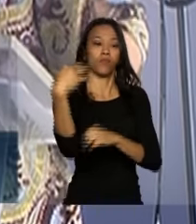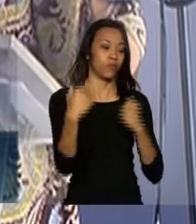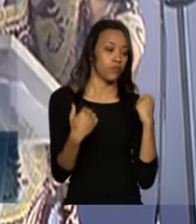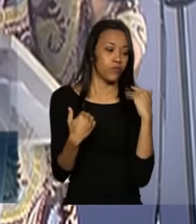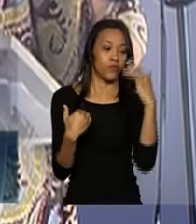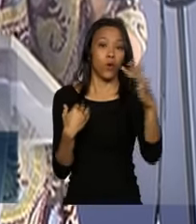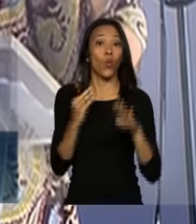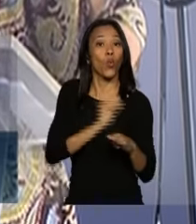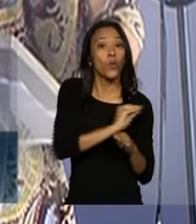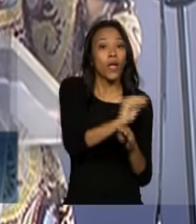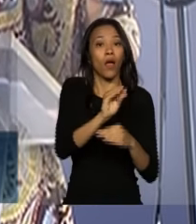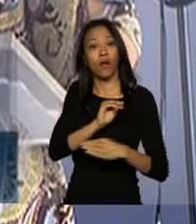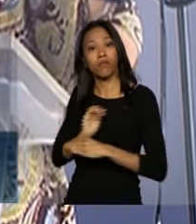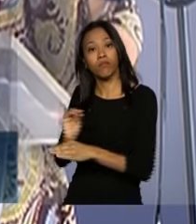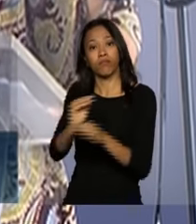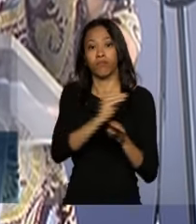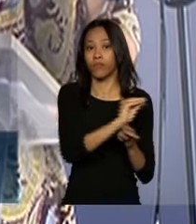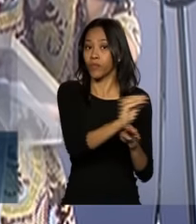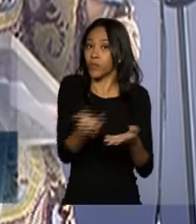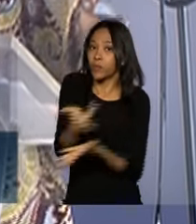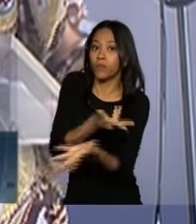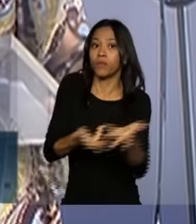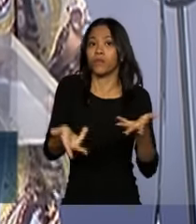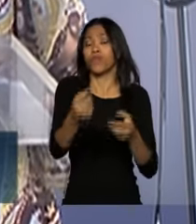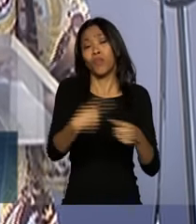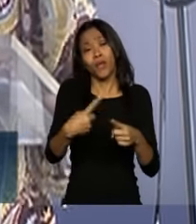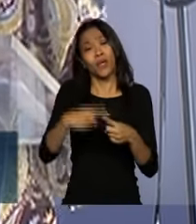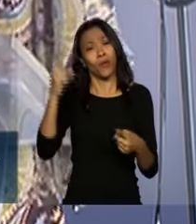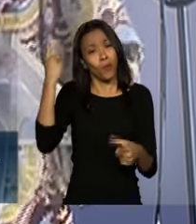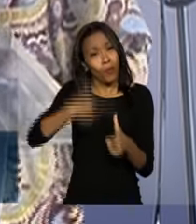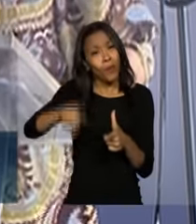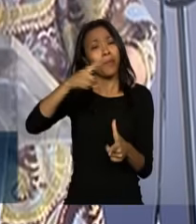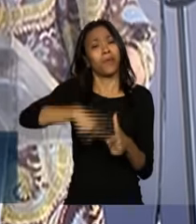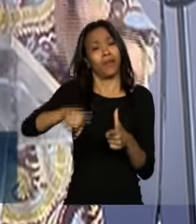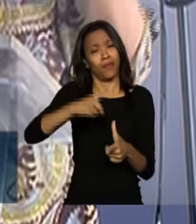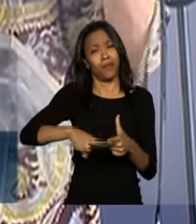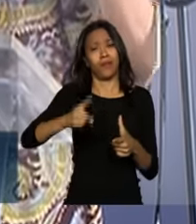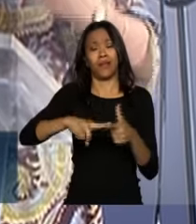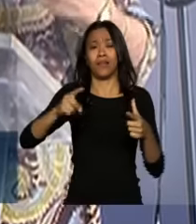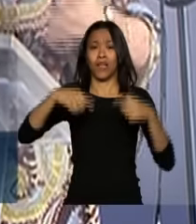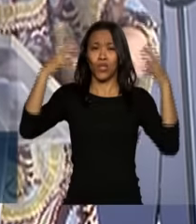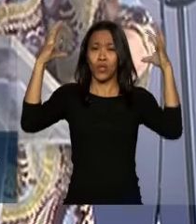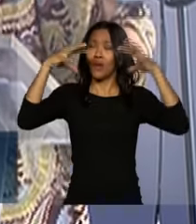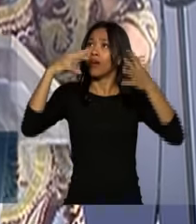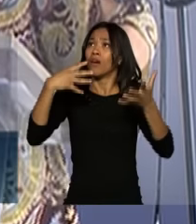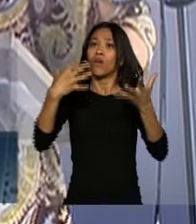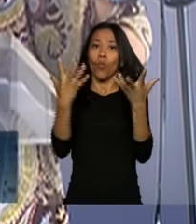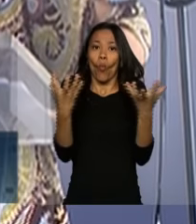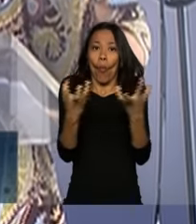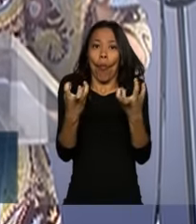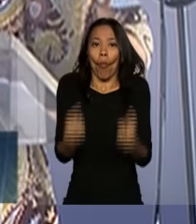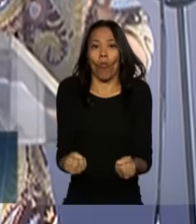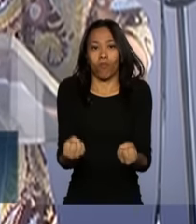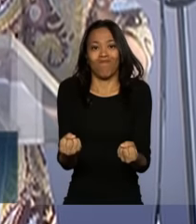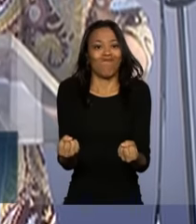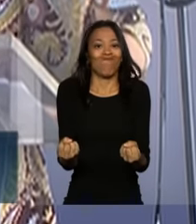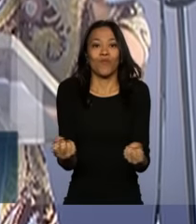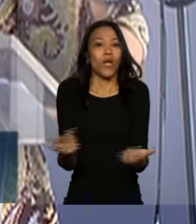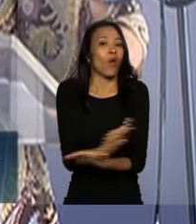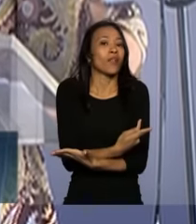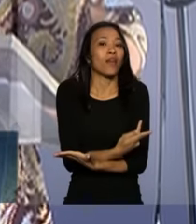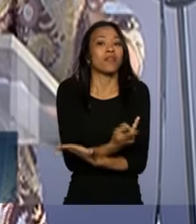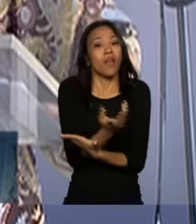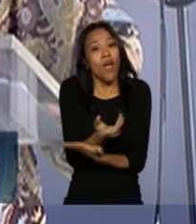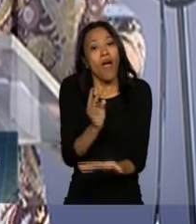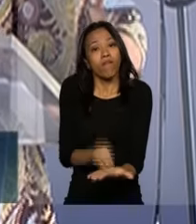Porque um dos fatores também de agravamento da seca é a falta de